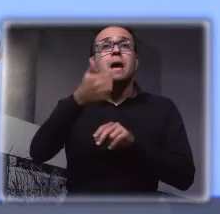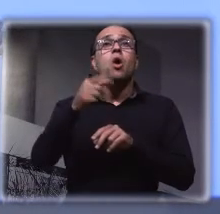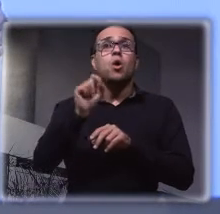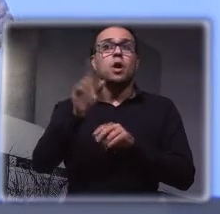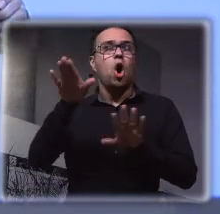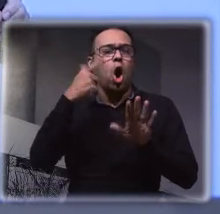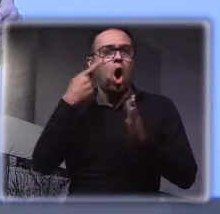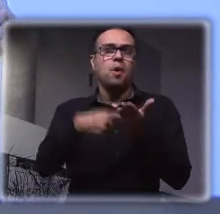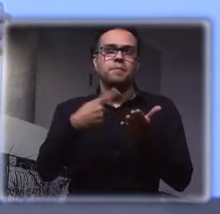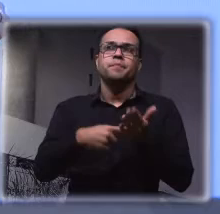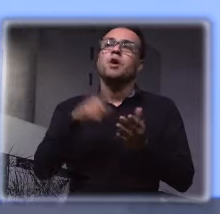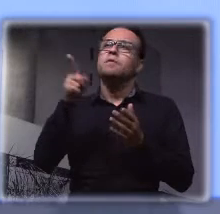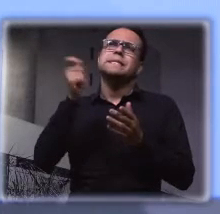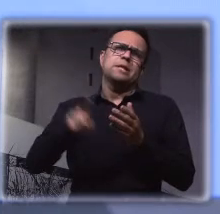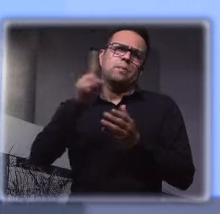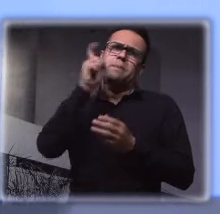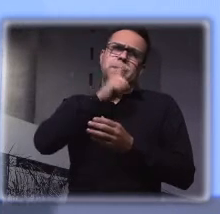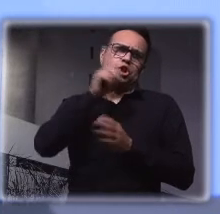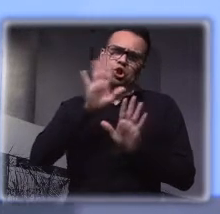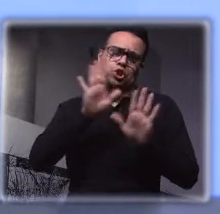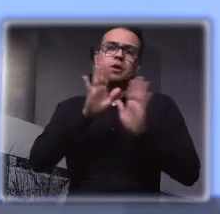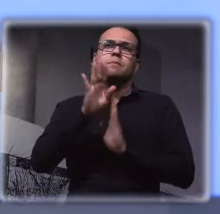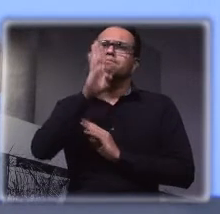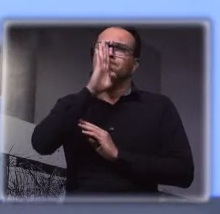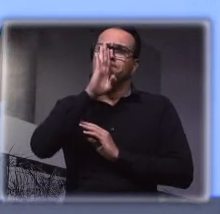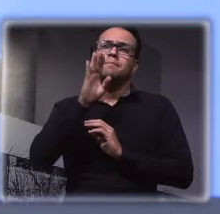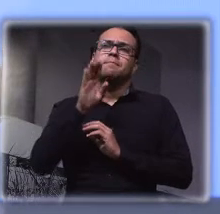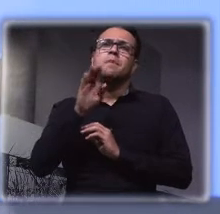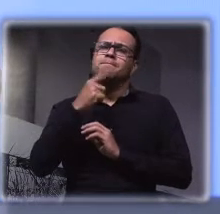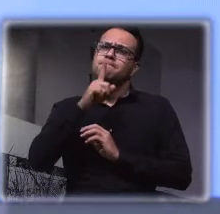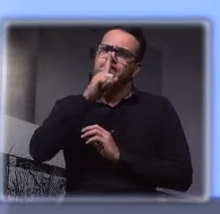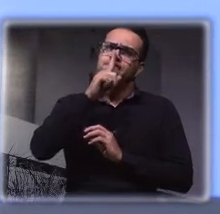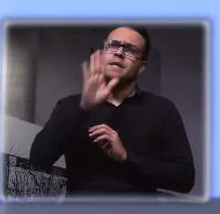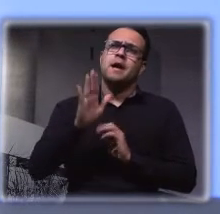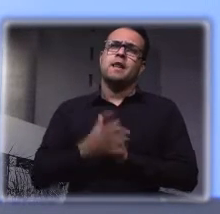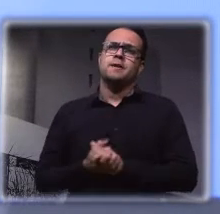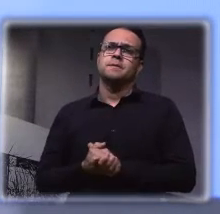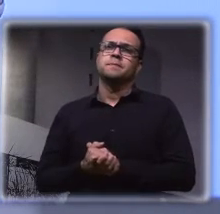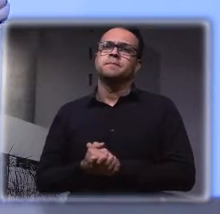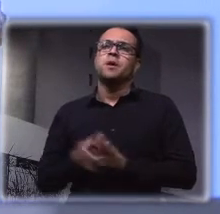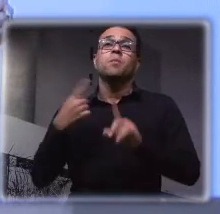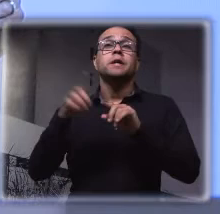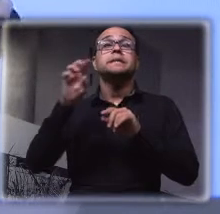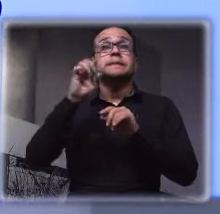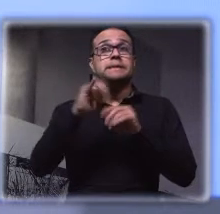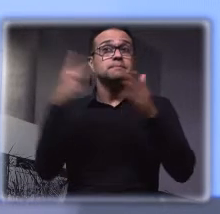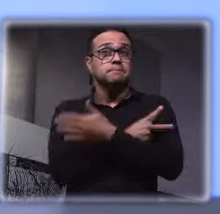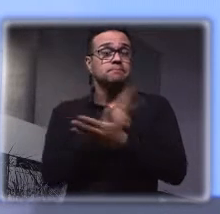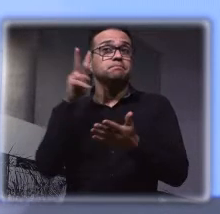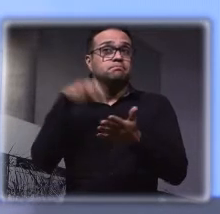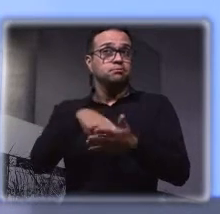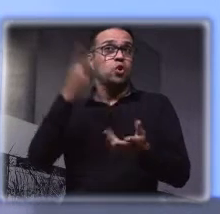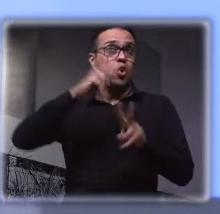vamos fazer o seguinte, você não precisa mentir, fica calado. Fica calado, porque se eventualmente você for condenado, tem como